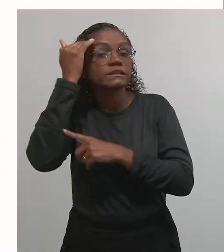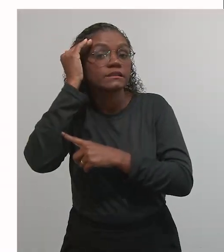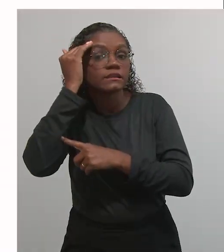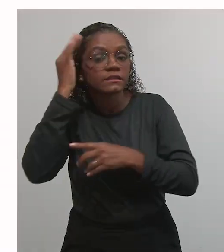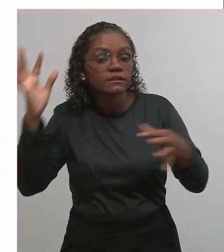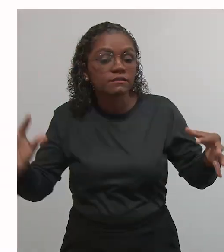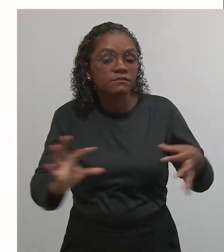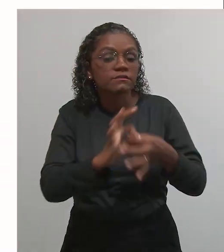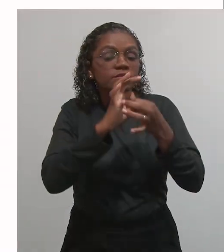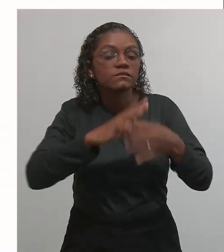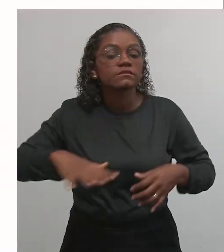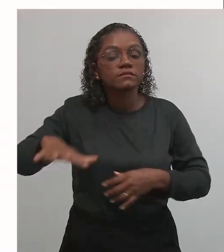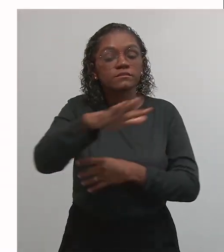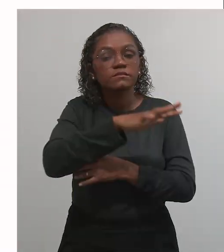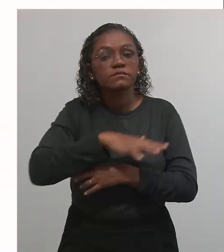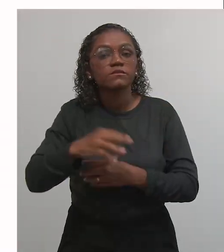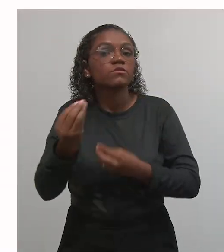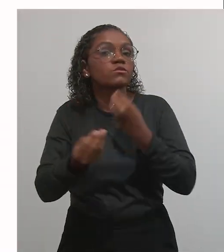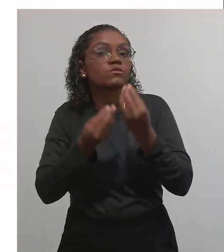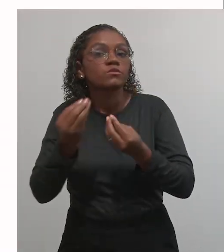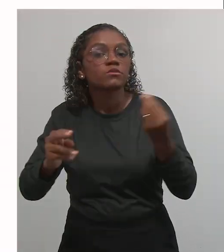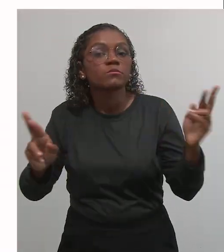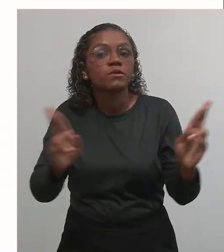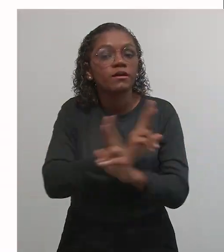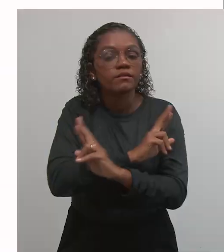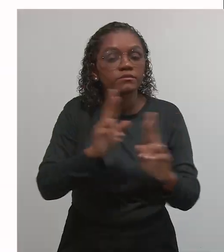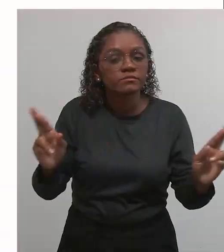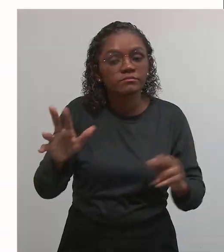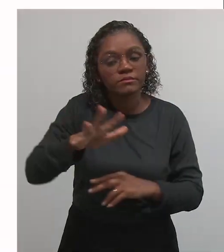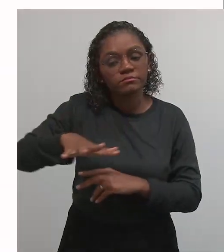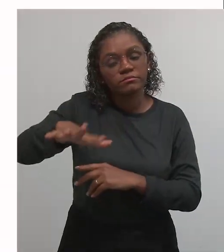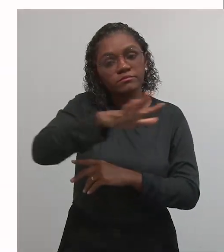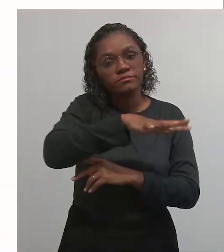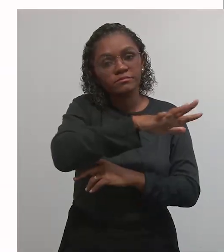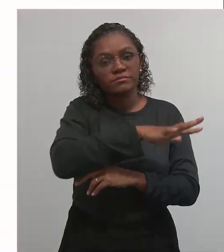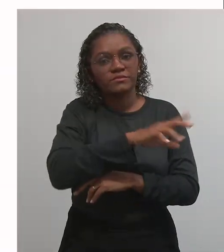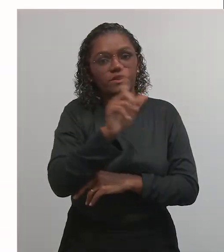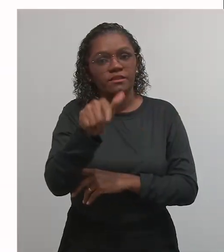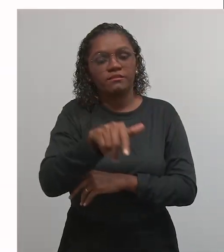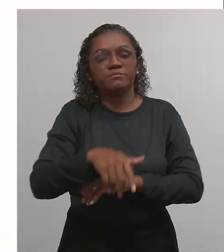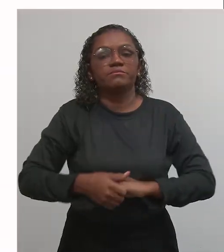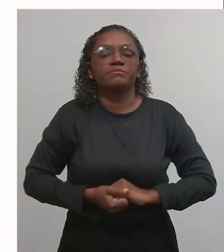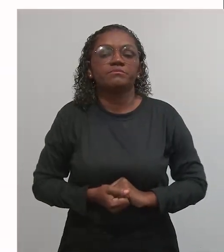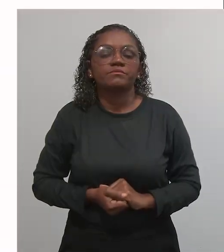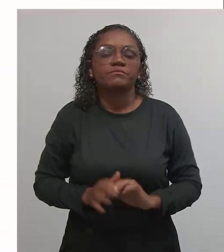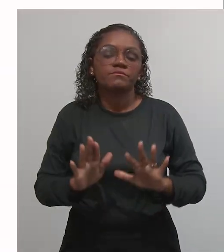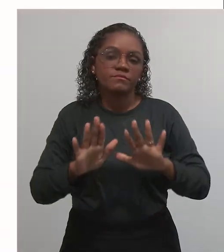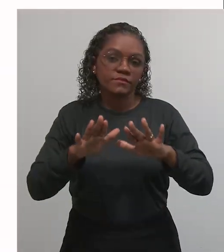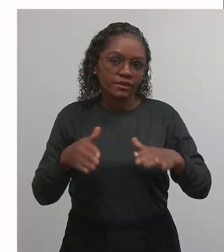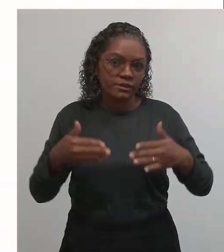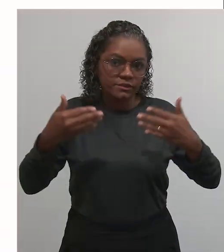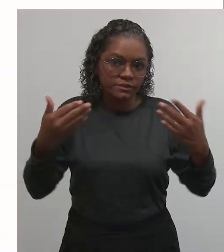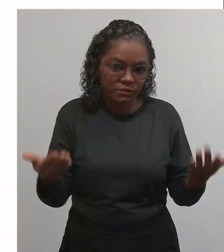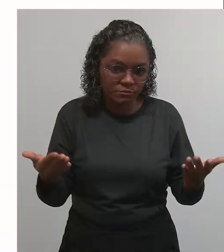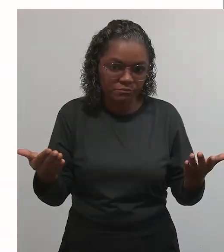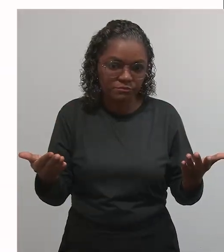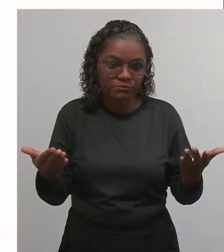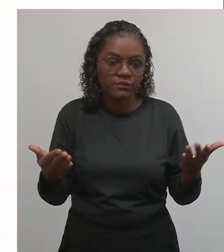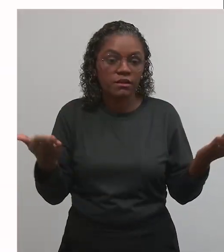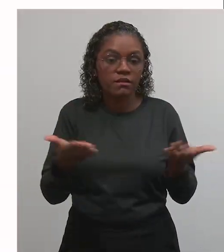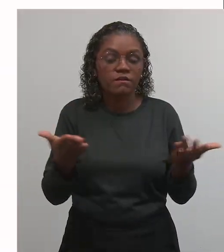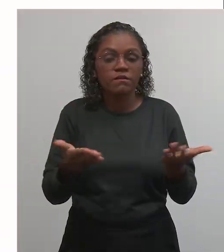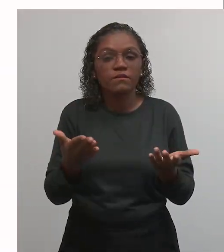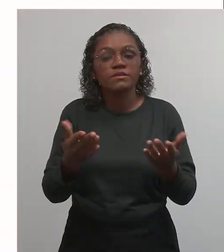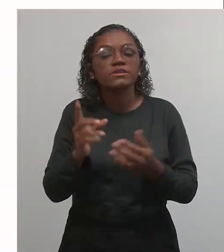vai transitar dentro das áreas do conhecimento. Então, a origem do conhecimento traz aí algumas